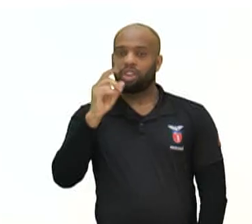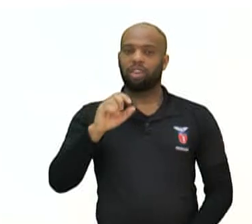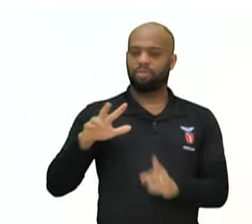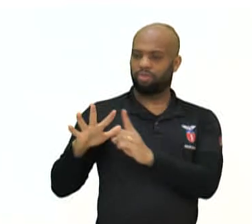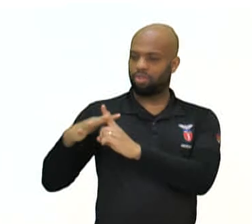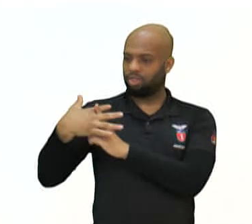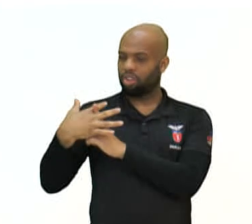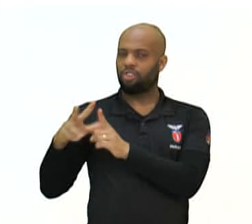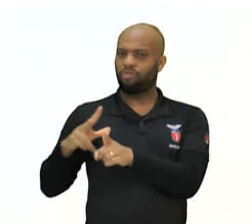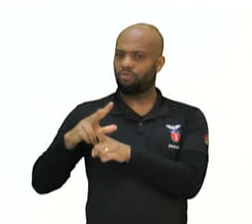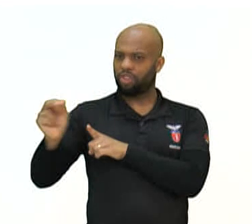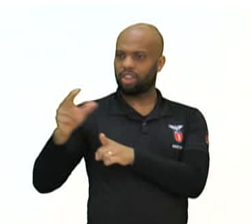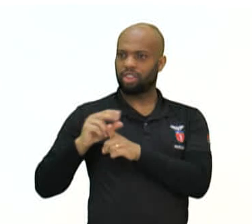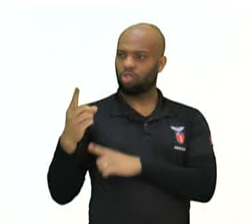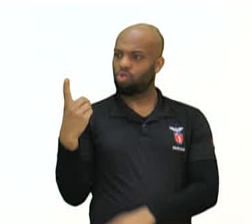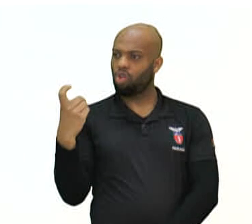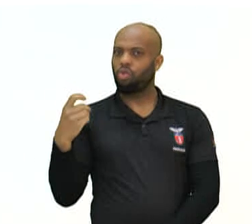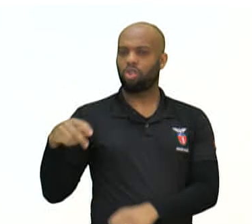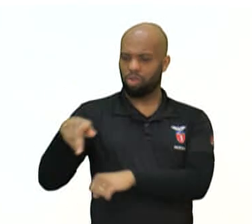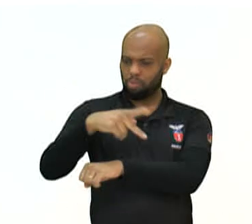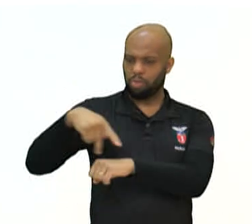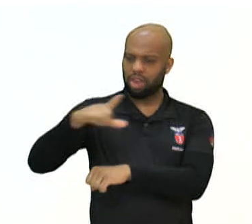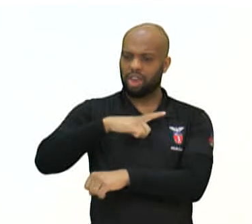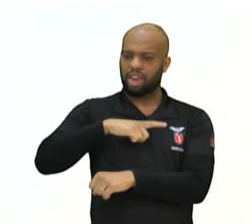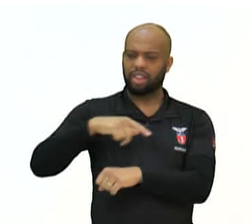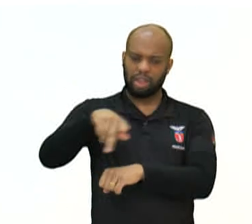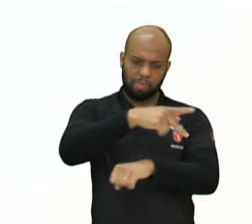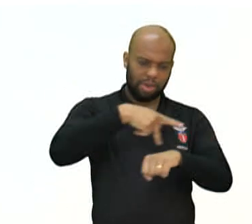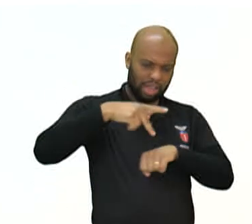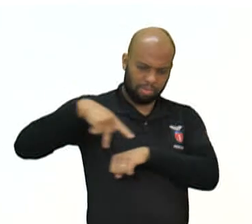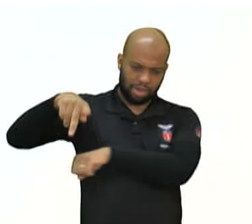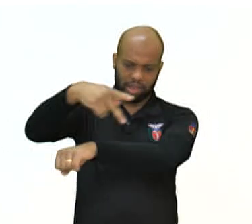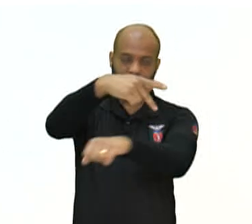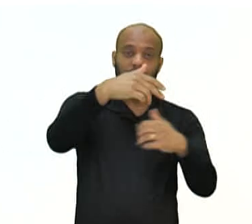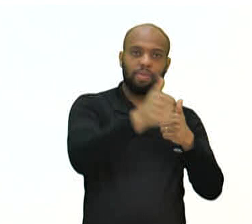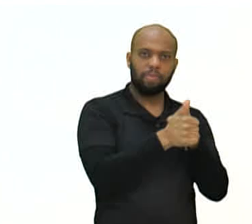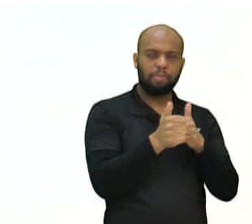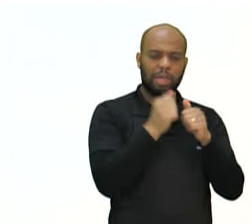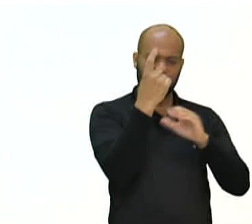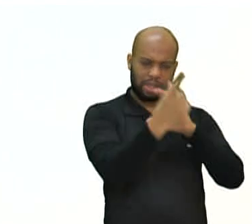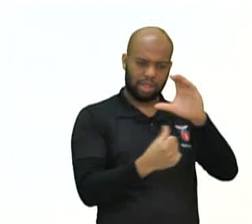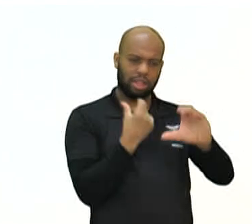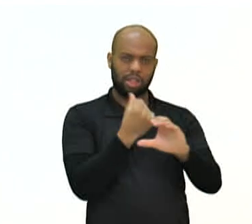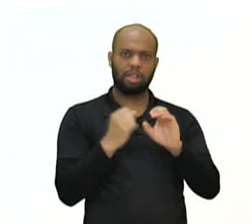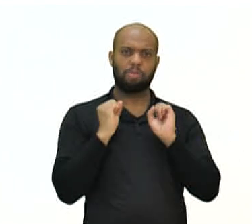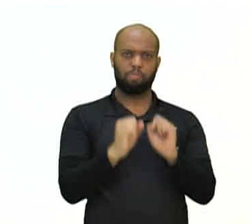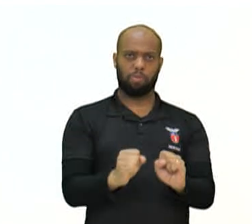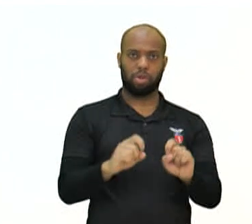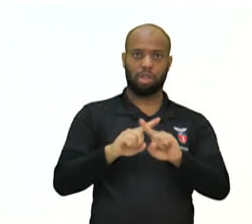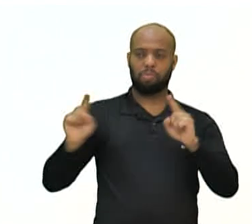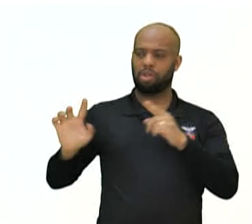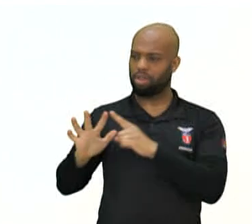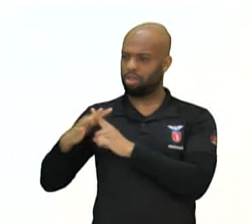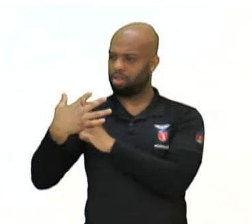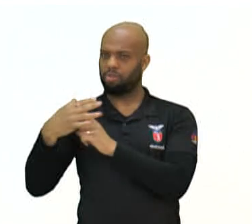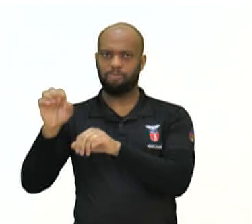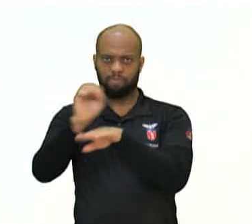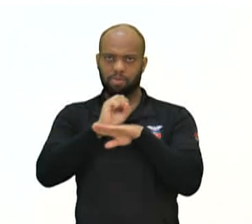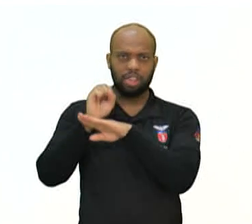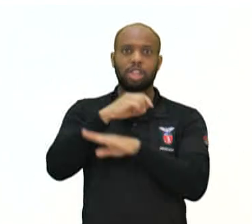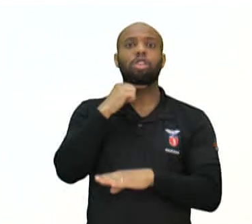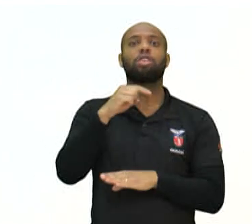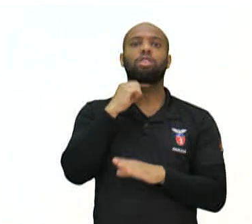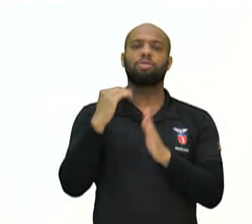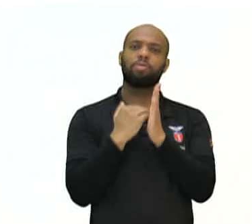em um só país, se acha rodeado de numerosos países capitalistas poderosos. O socialismo não triunfou